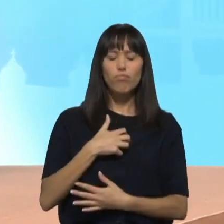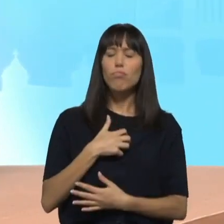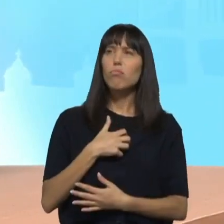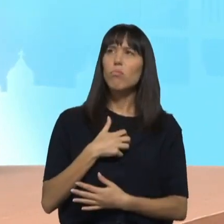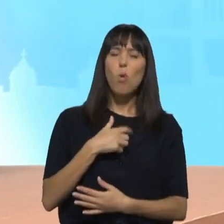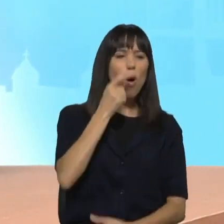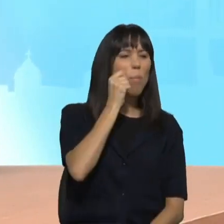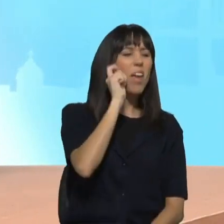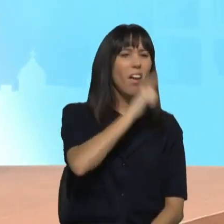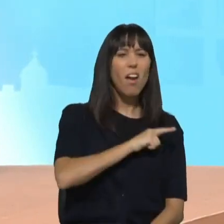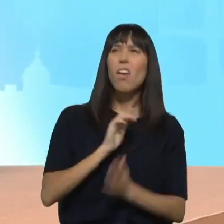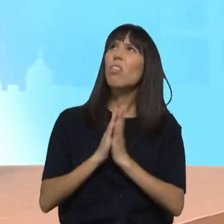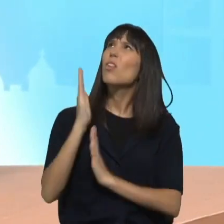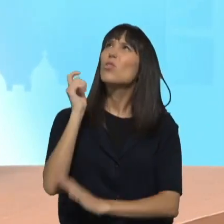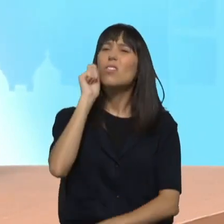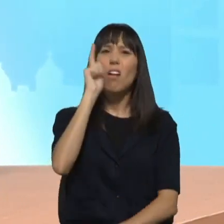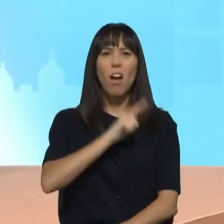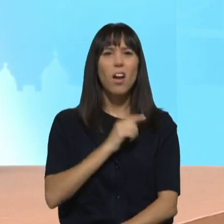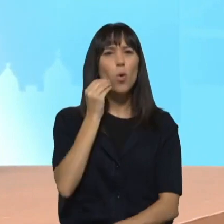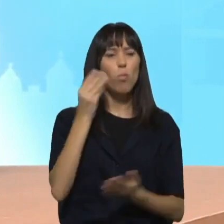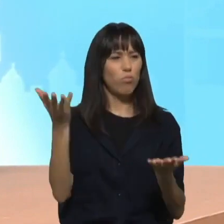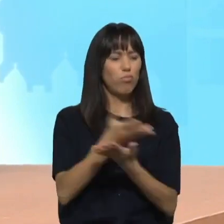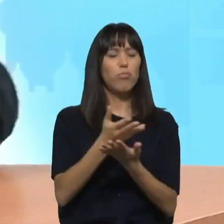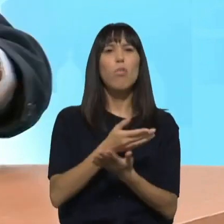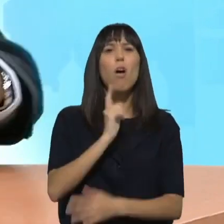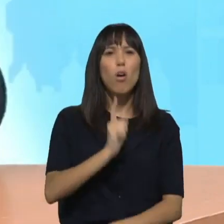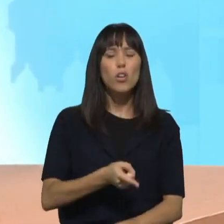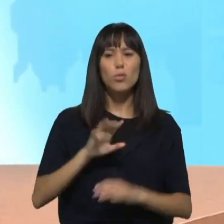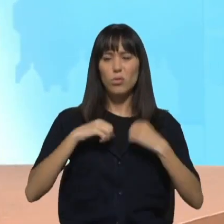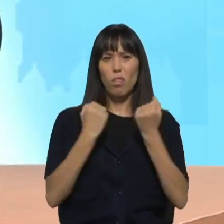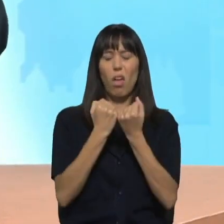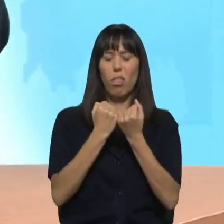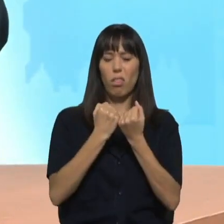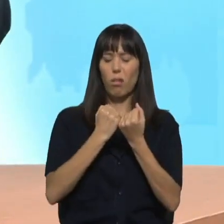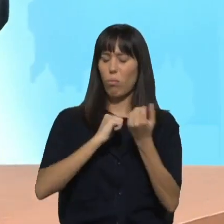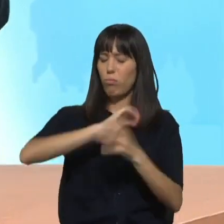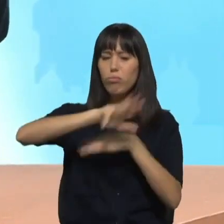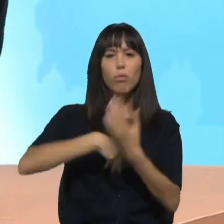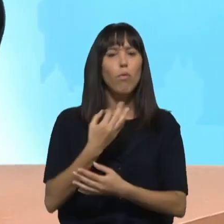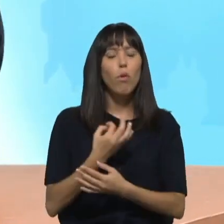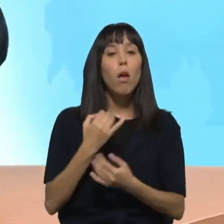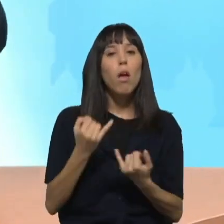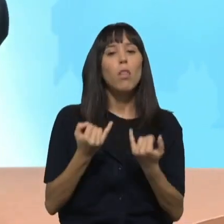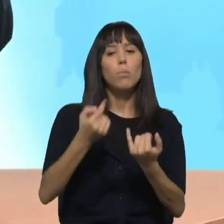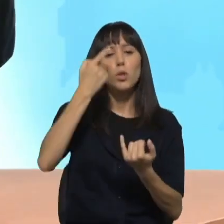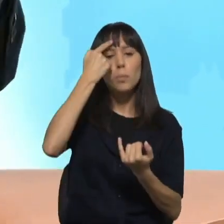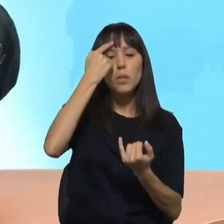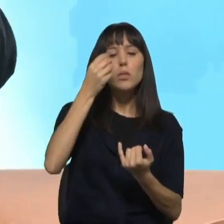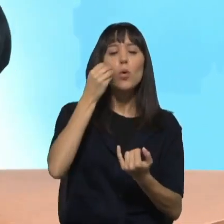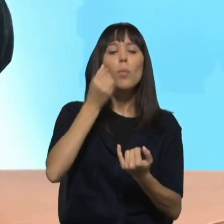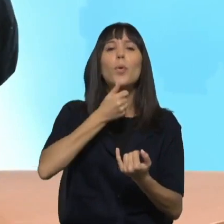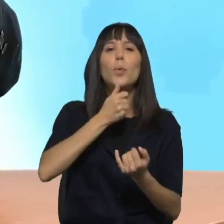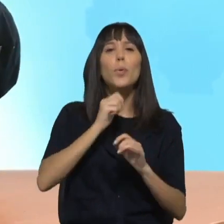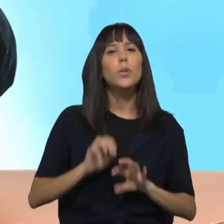é que Deus e o homem se relacionam no meio de uma sociedade que se autodestrui, mas ao mesmo tempo também que se começa a sonhar um